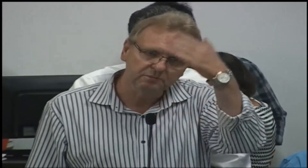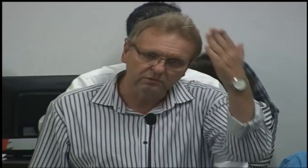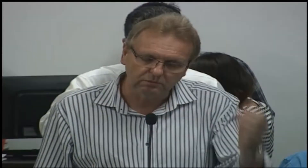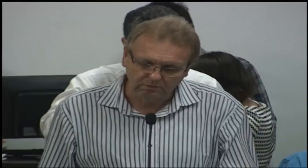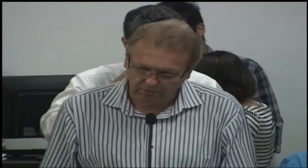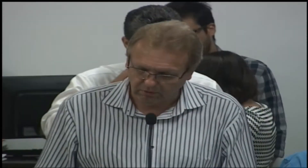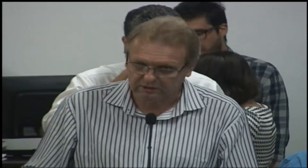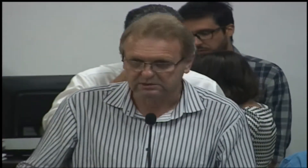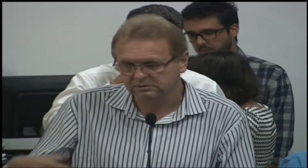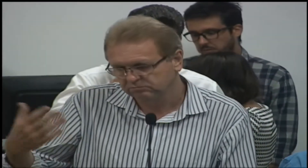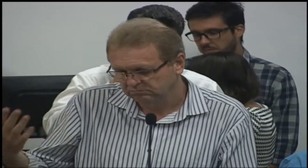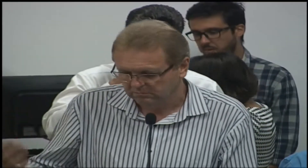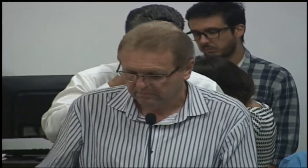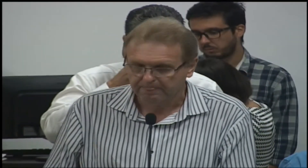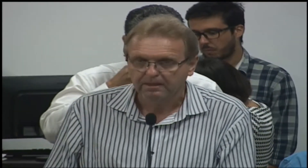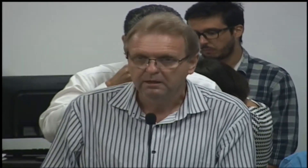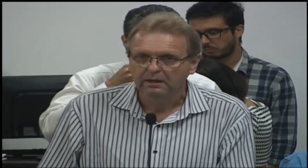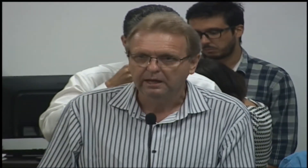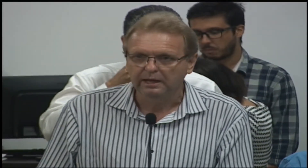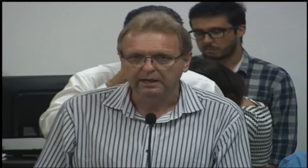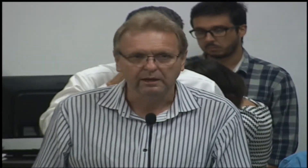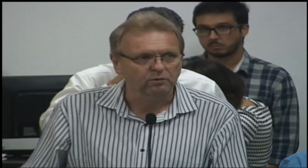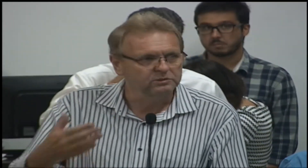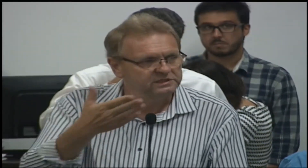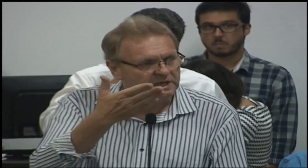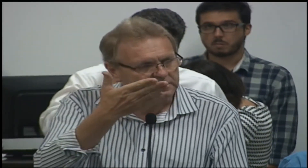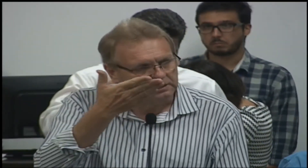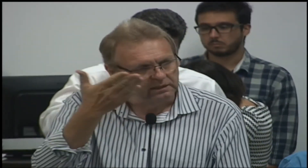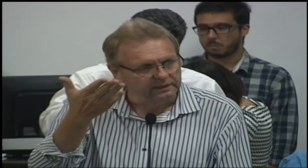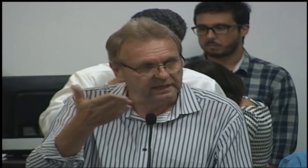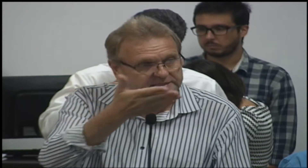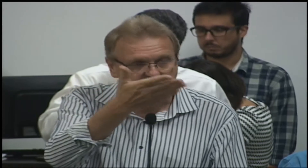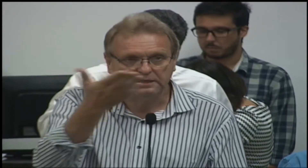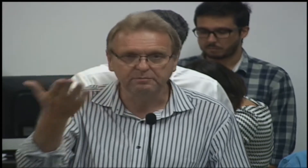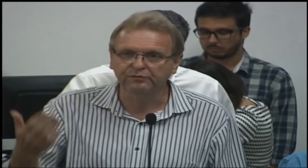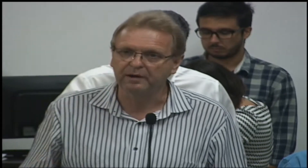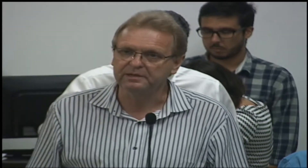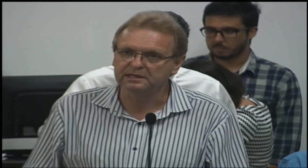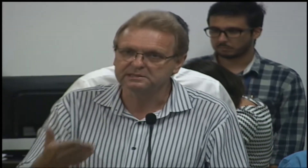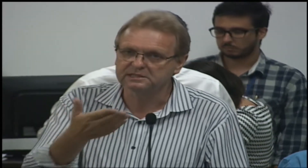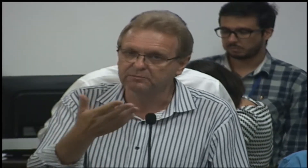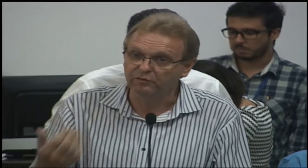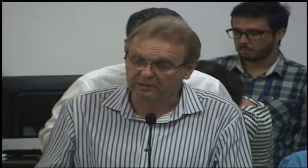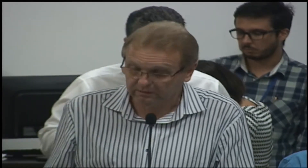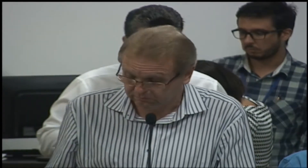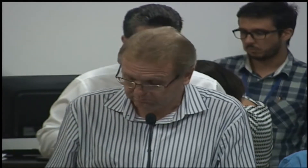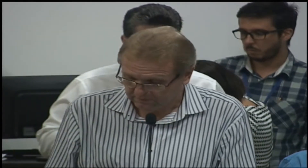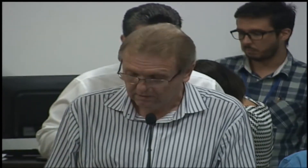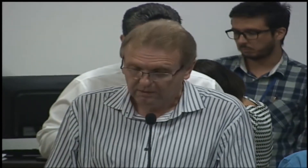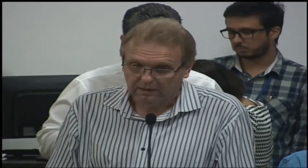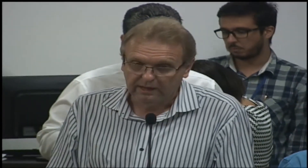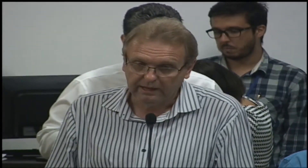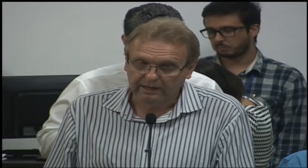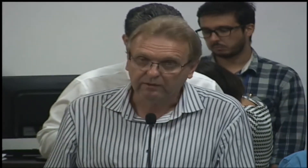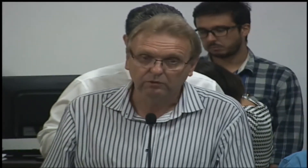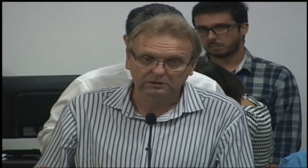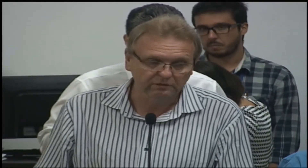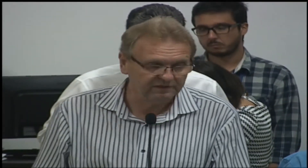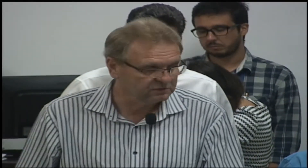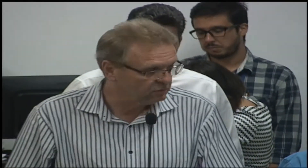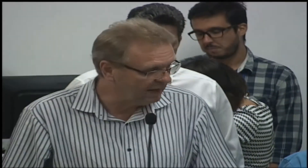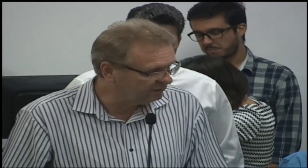a gente sente que fazer política em cima da saúde, doutor Marcelo, é tão terrível. Fazer política em cima